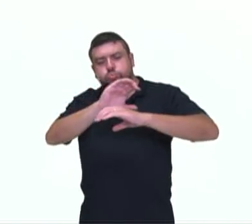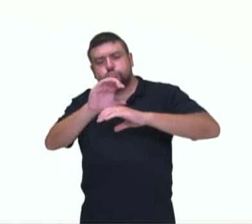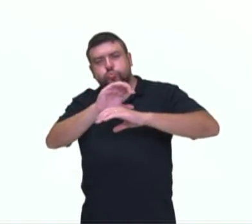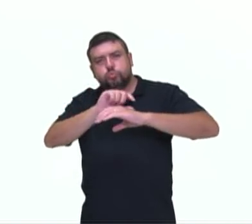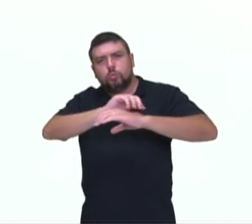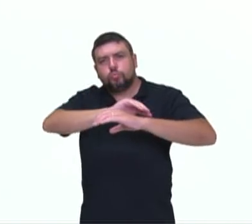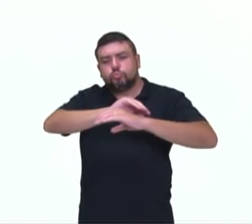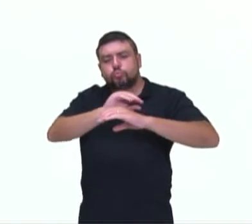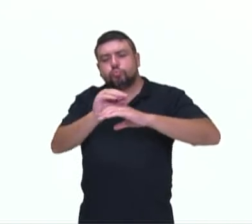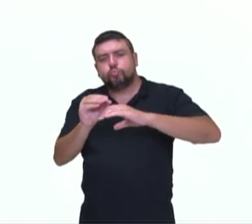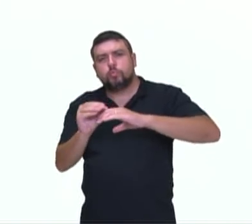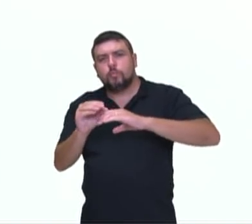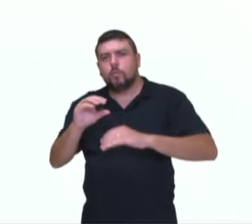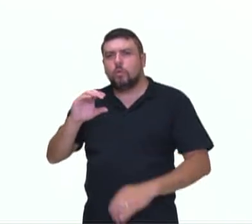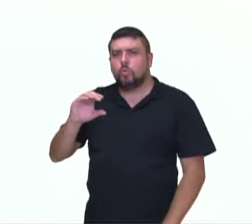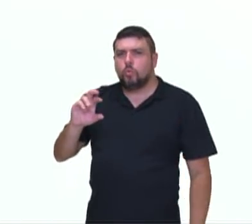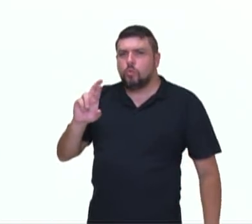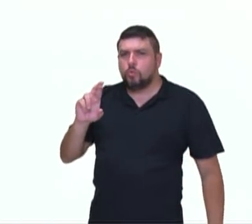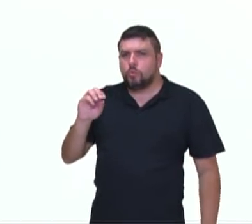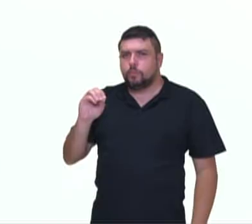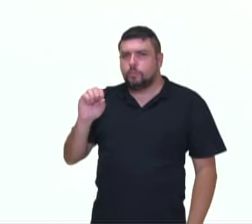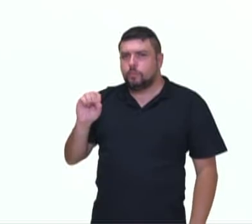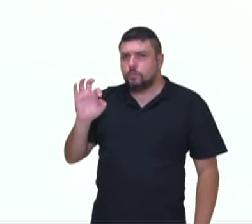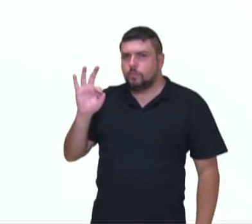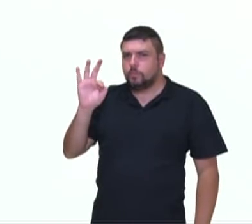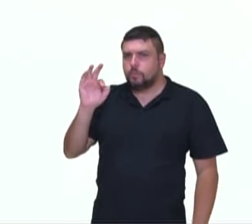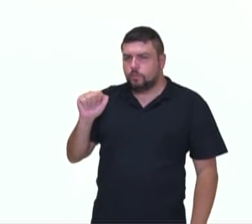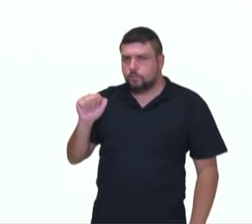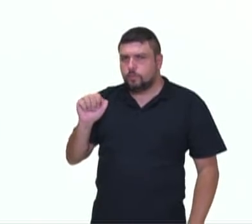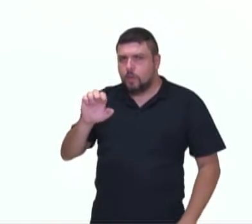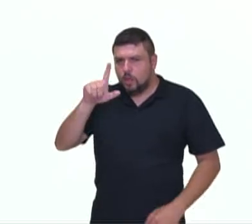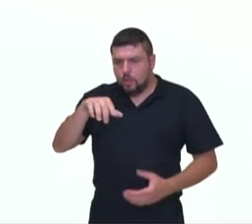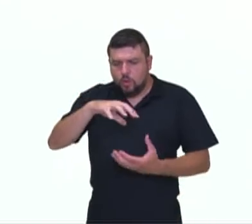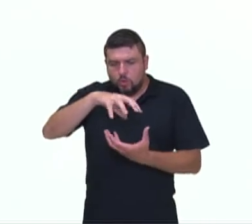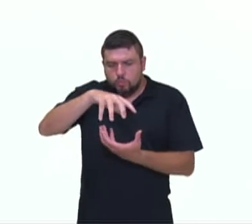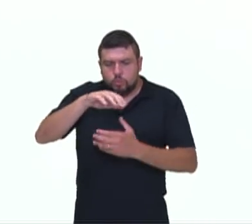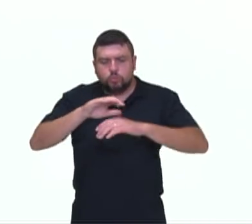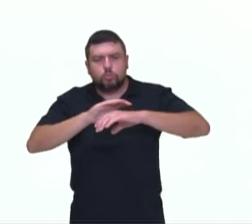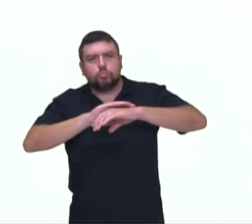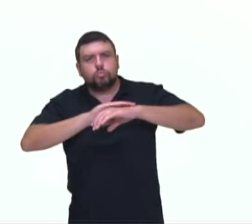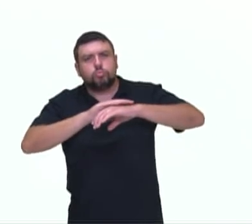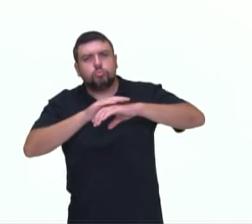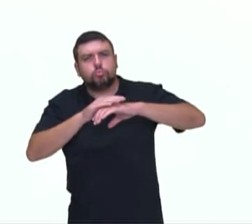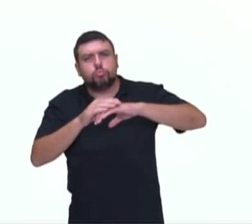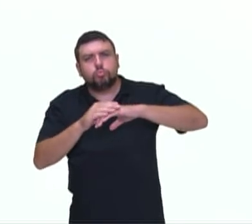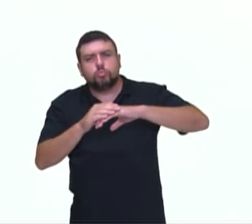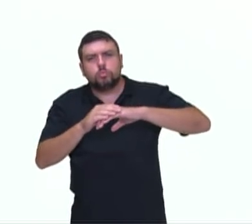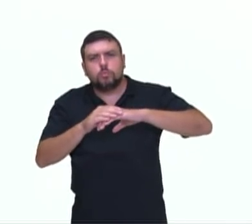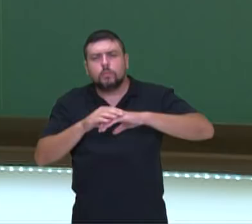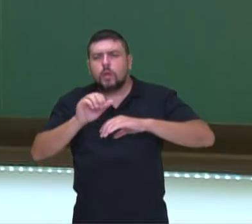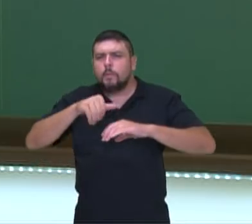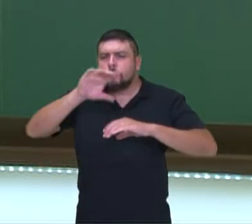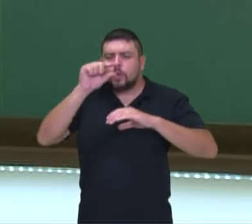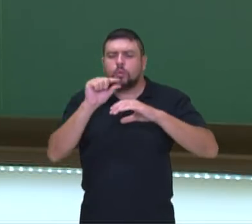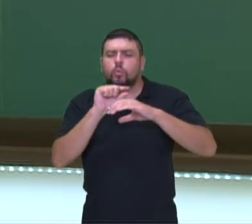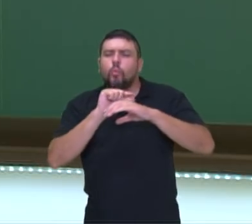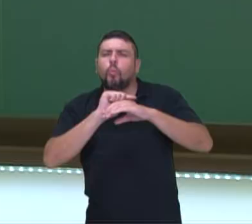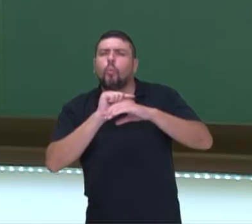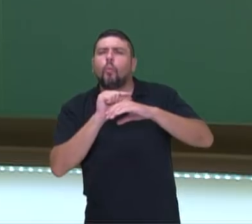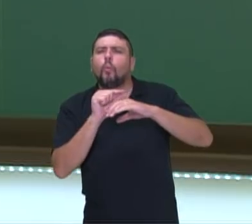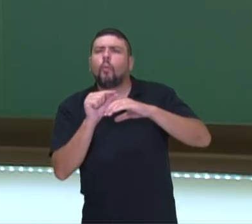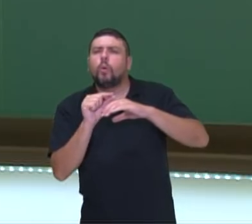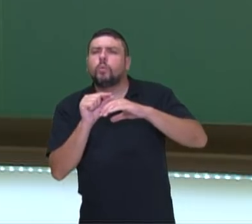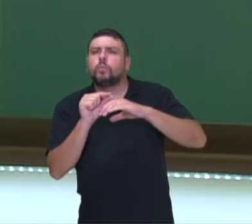crosta. A crosta, então, é a camada mais externa e também a mais fina das três. e ela pode ser